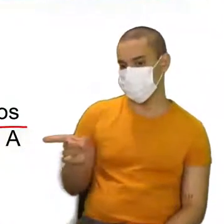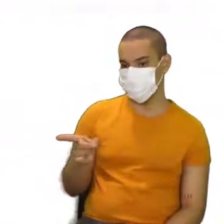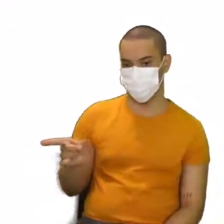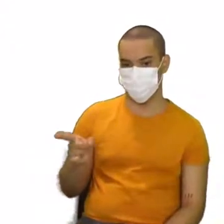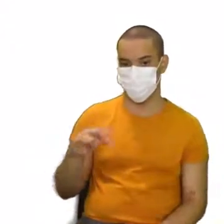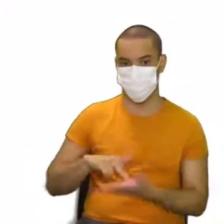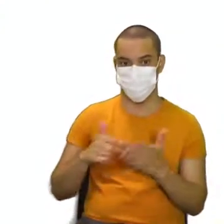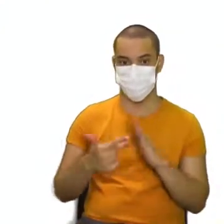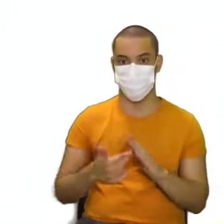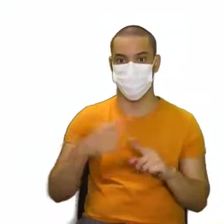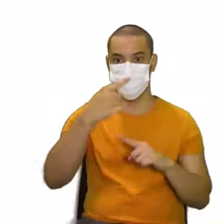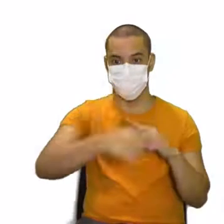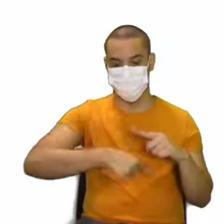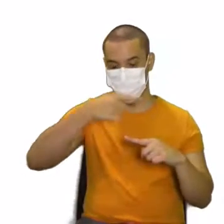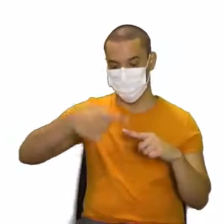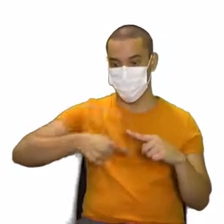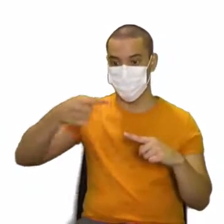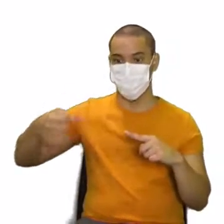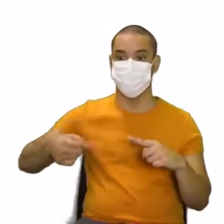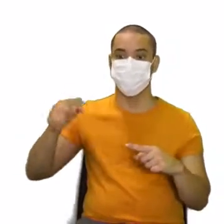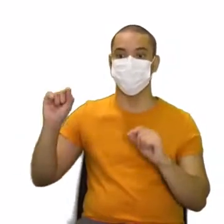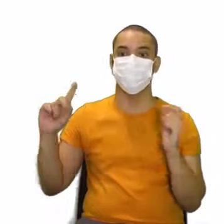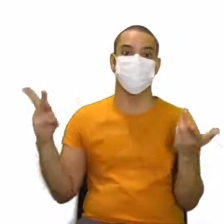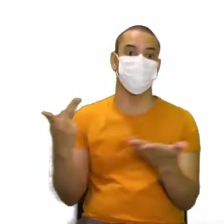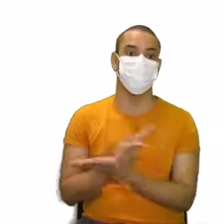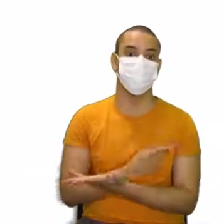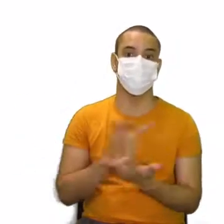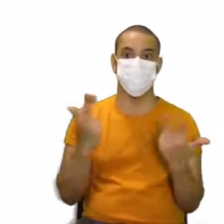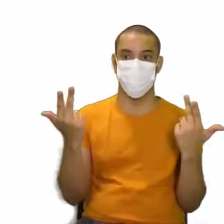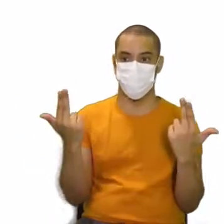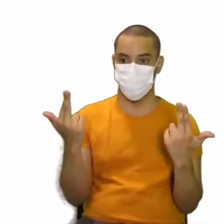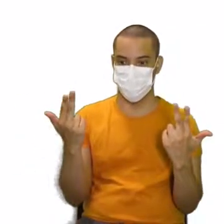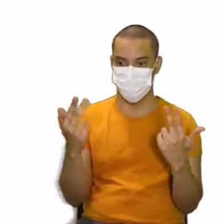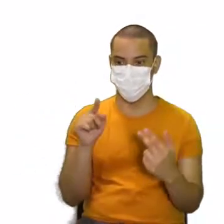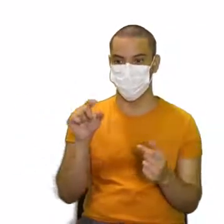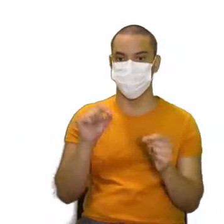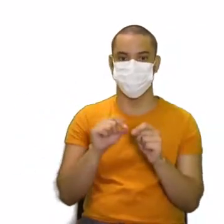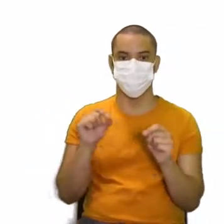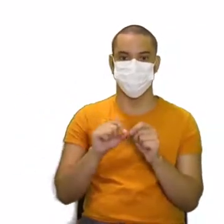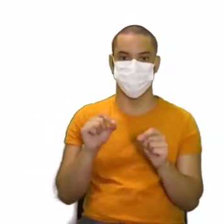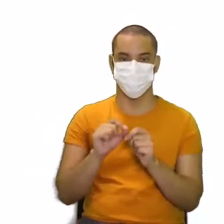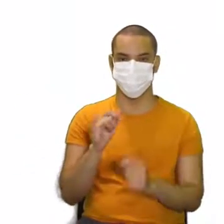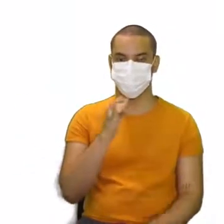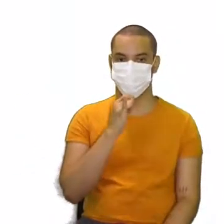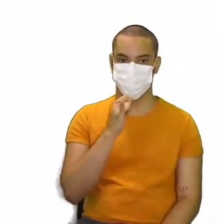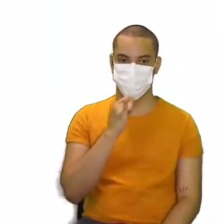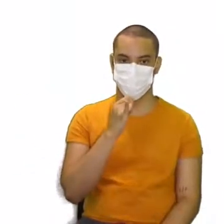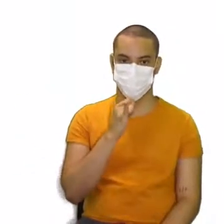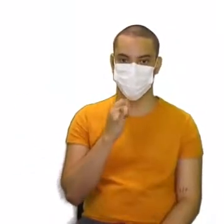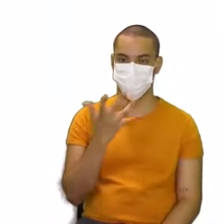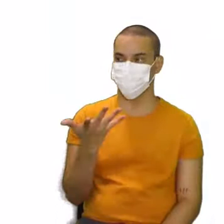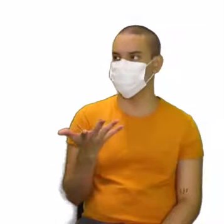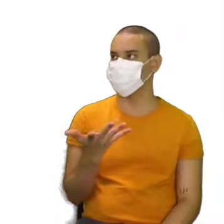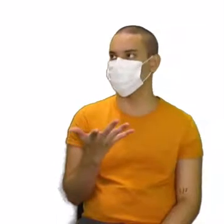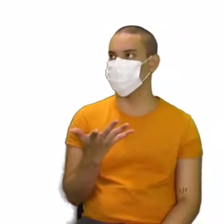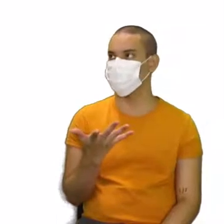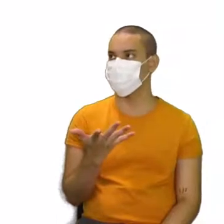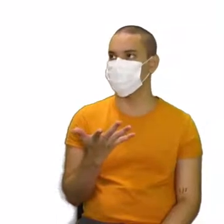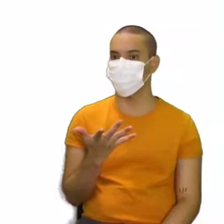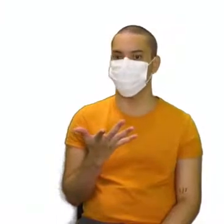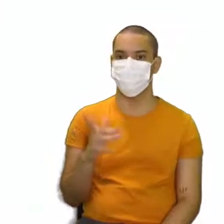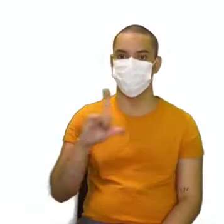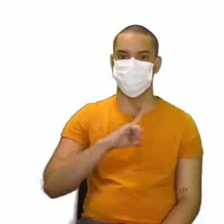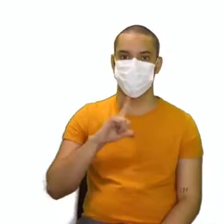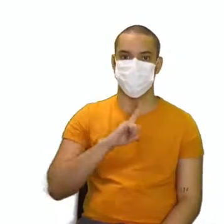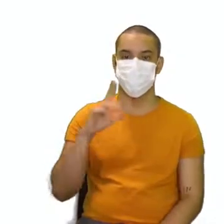hélice cilíndrica Olha o que acontece é praticamente se você botar uma luz na ponta de um na ponta de